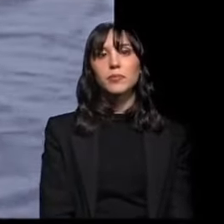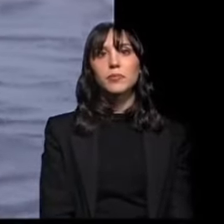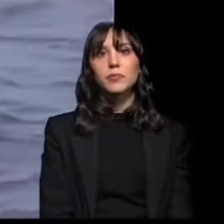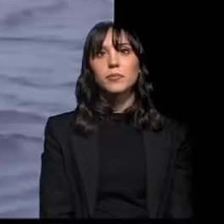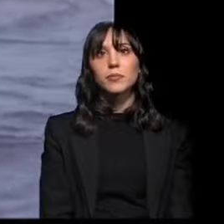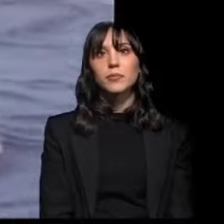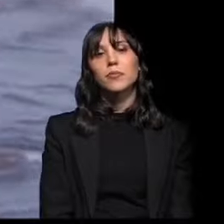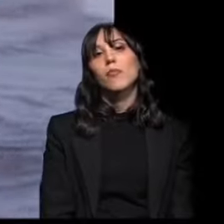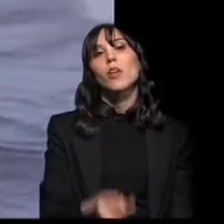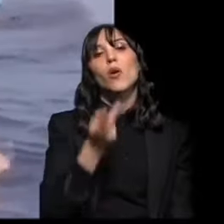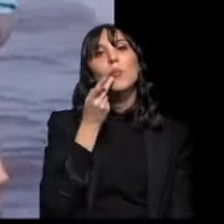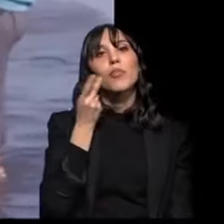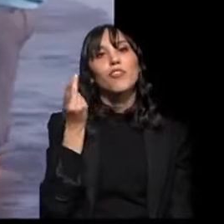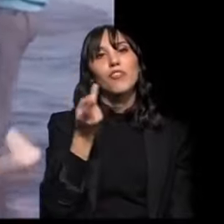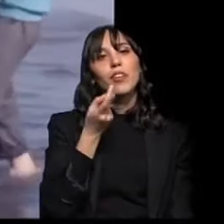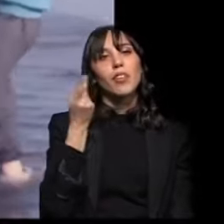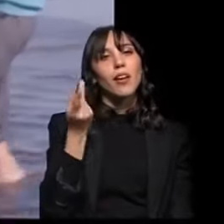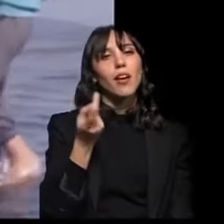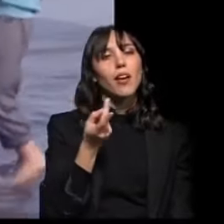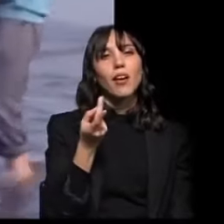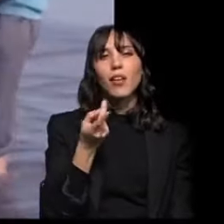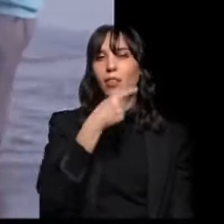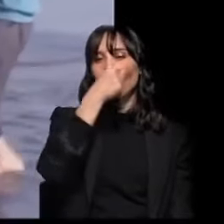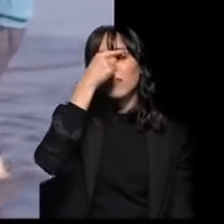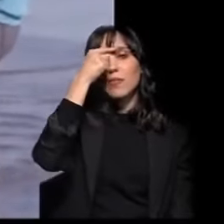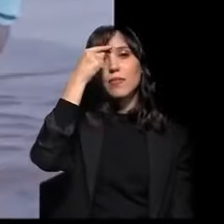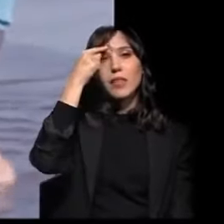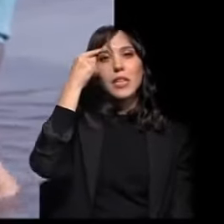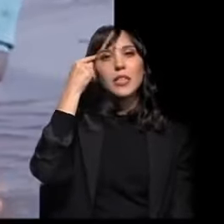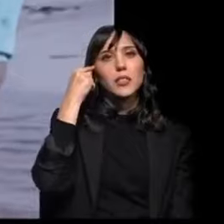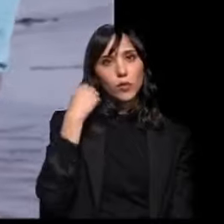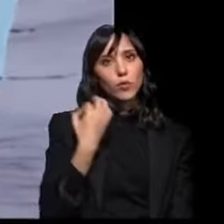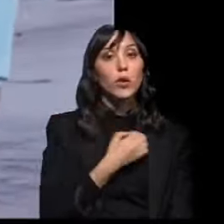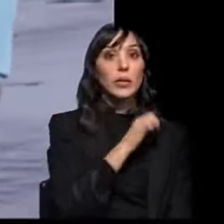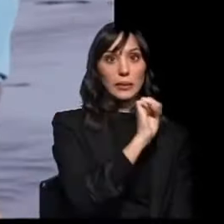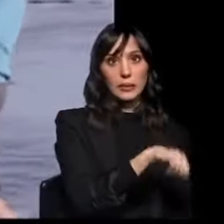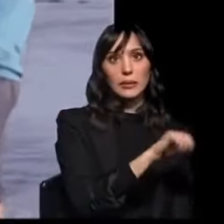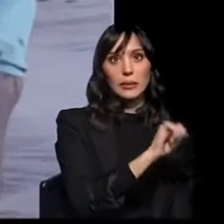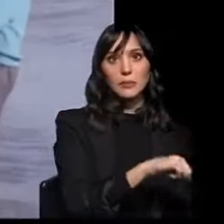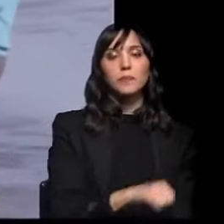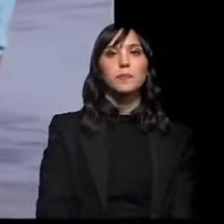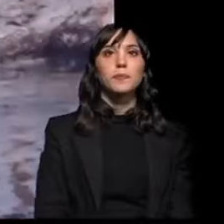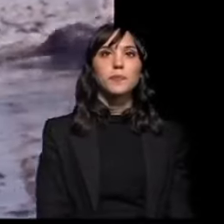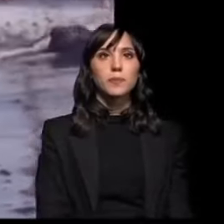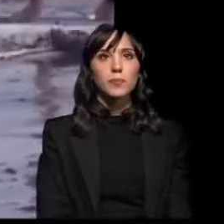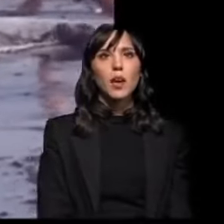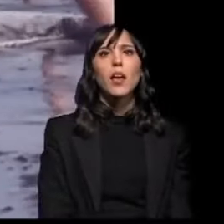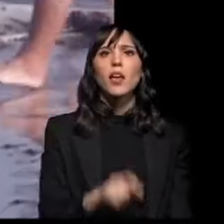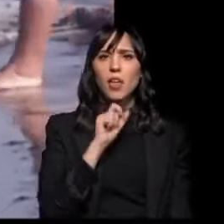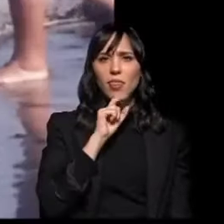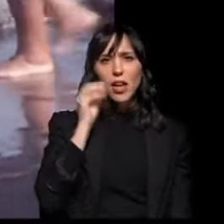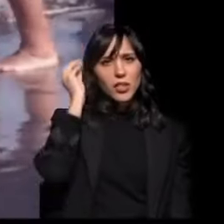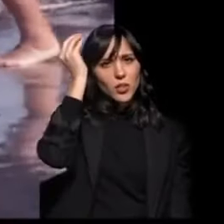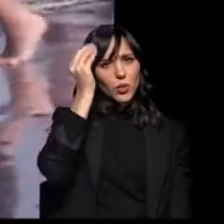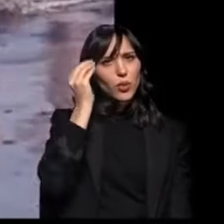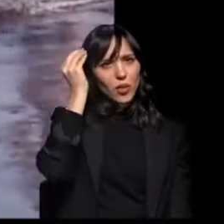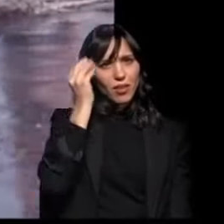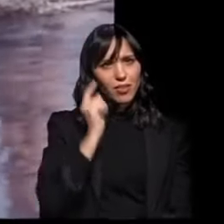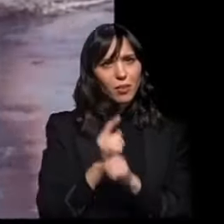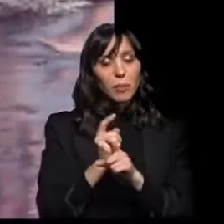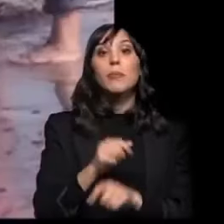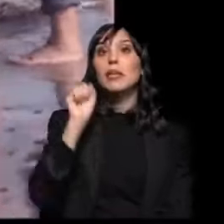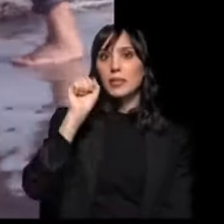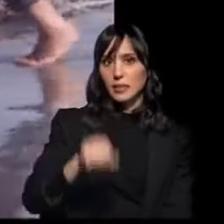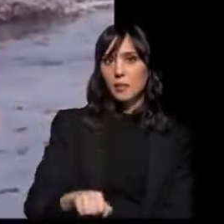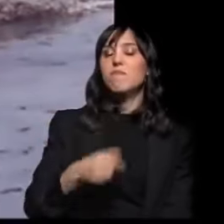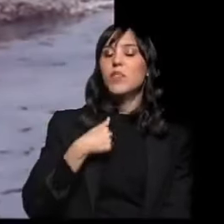Numa vida tão, tão difícil, não é? Sim, sim. É possível ter saudades desse tempo? É, eu tenho. Eu